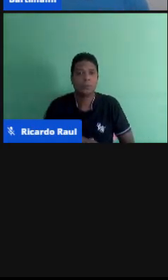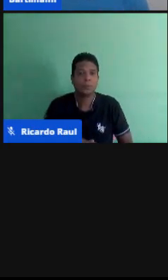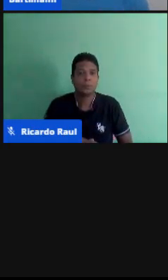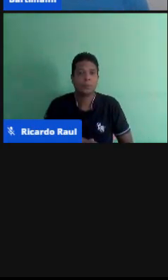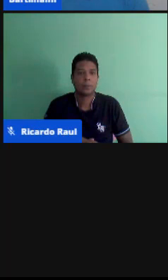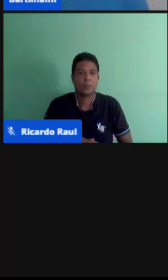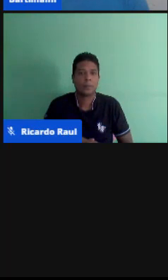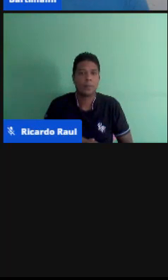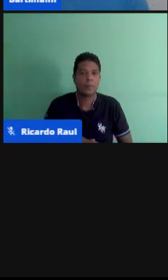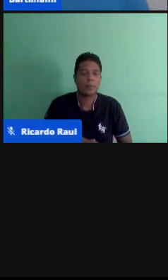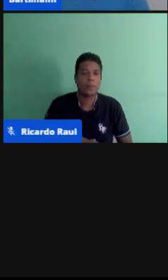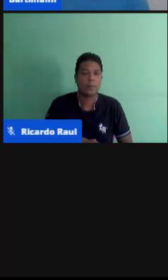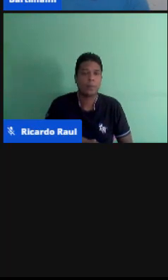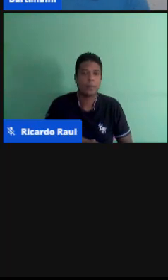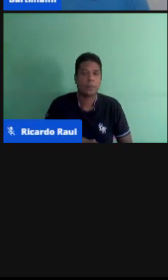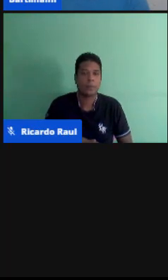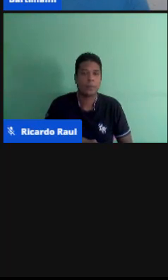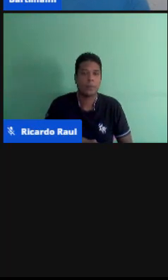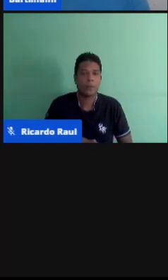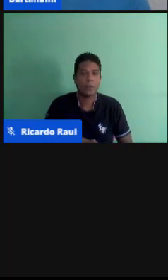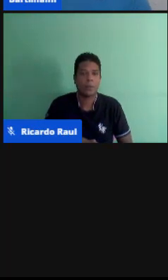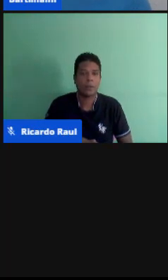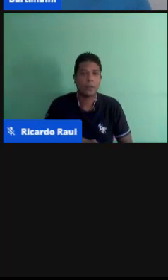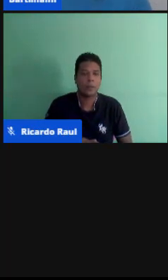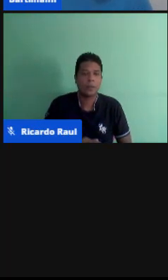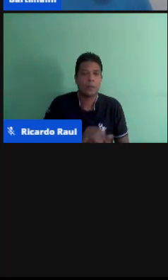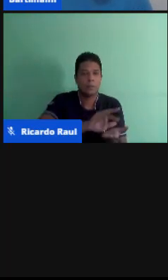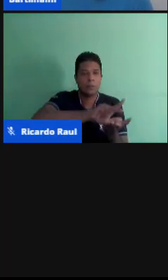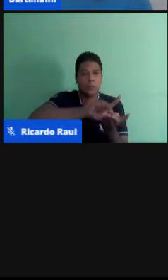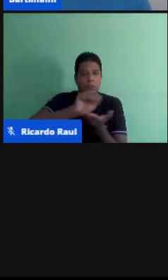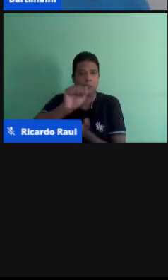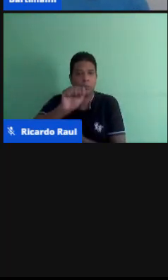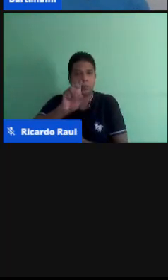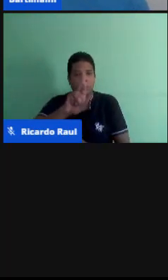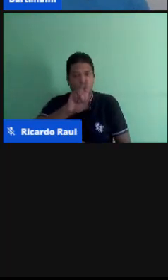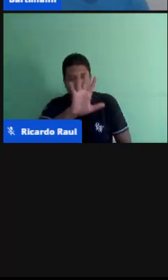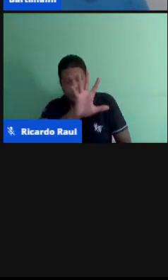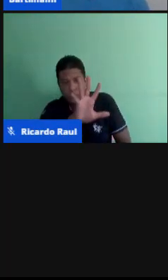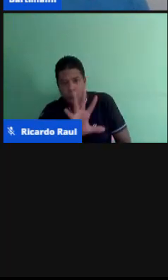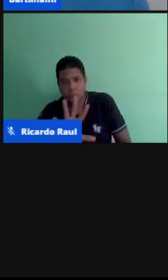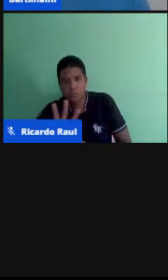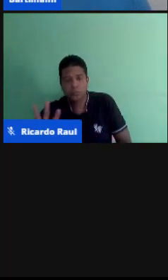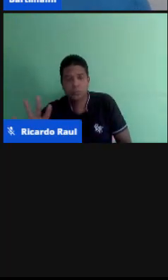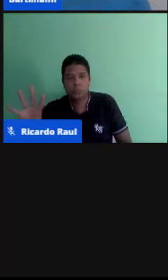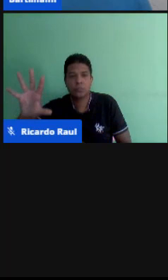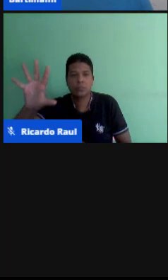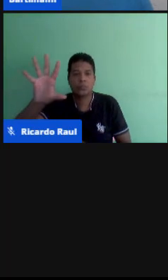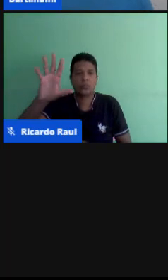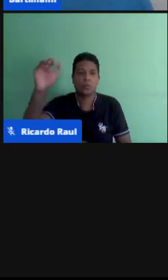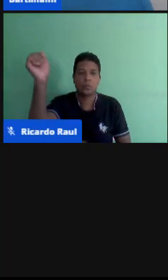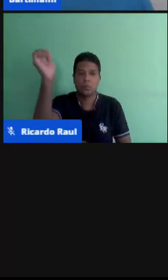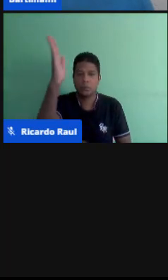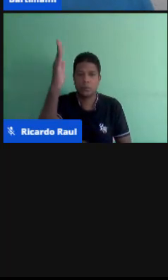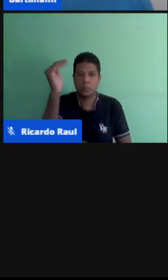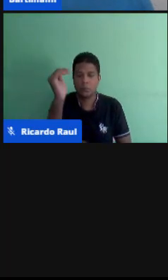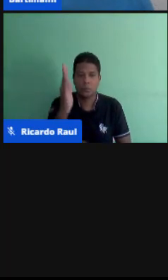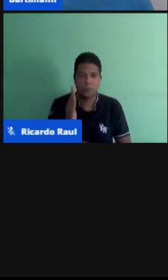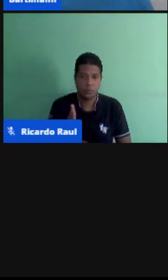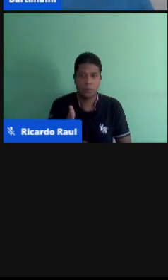biomas: Amazônia, Cerrado, Pantanal, Caatinga, Mata Atlântica e Pampa. Todos os limites desses